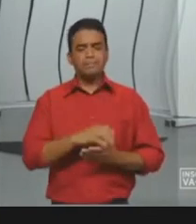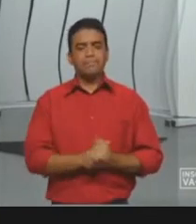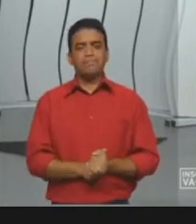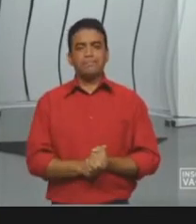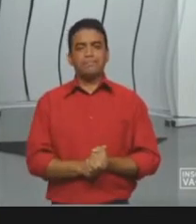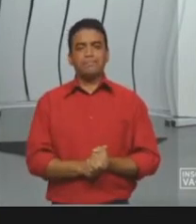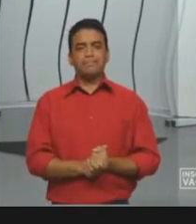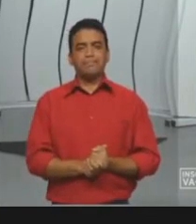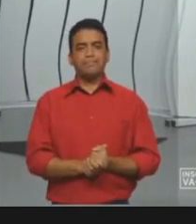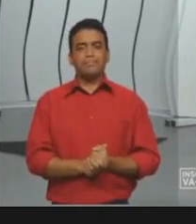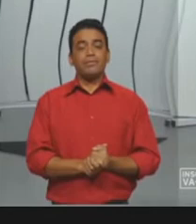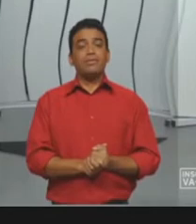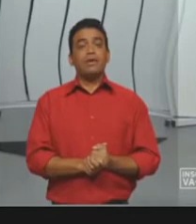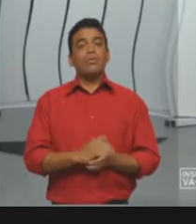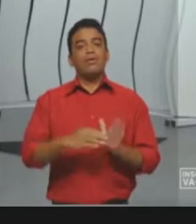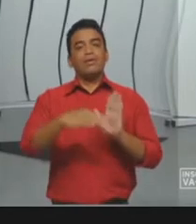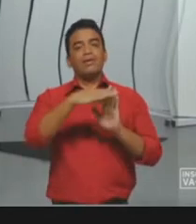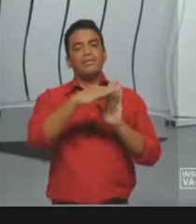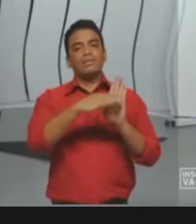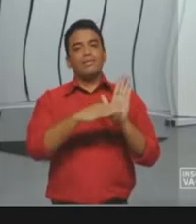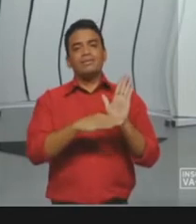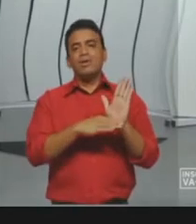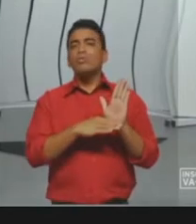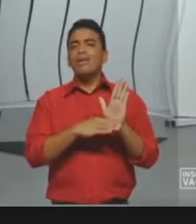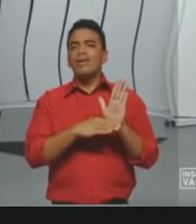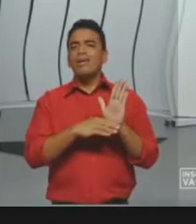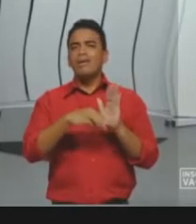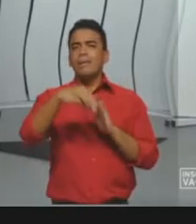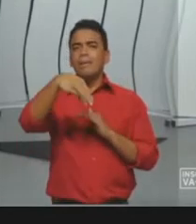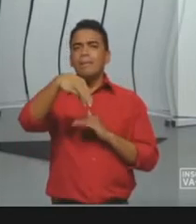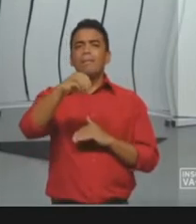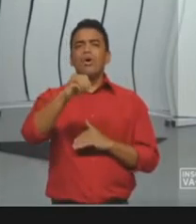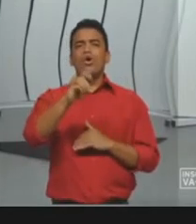Que são as classificações modernas. O que seriam?